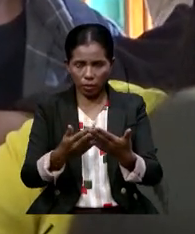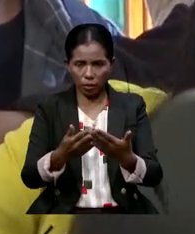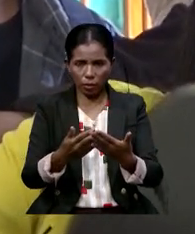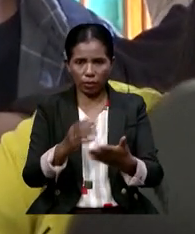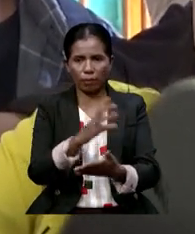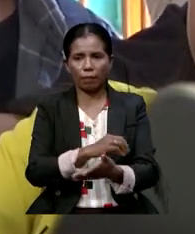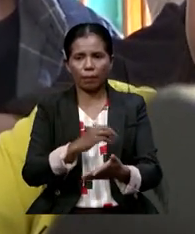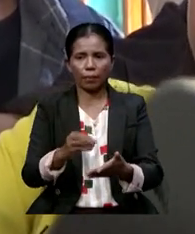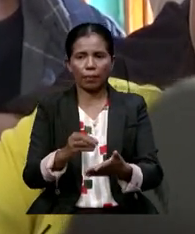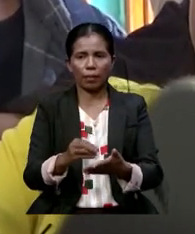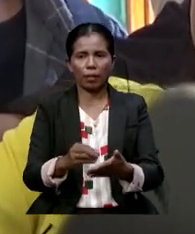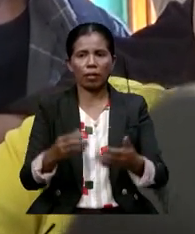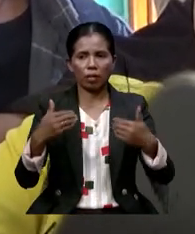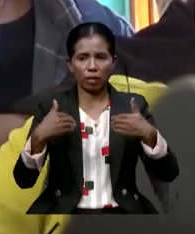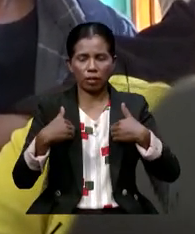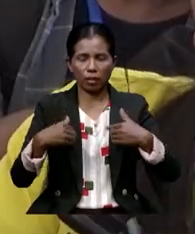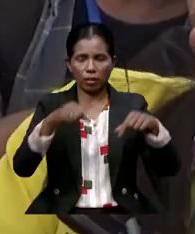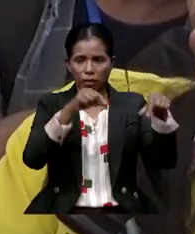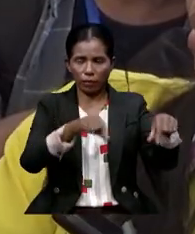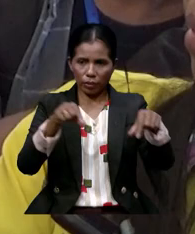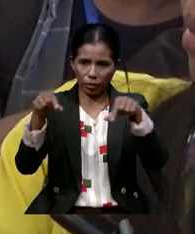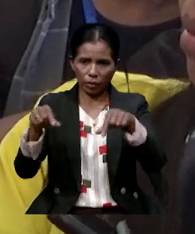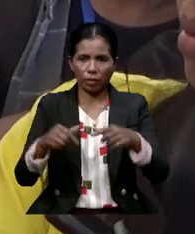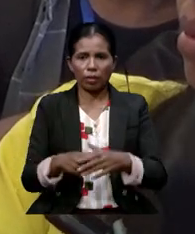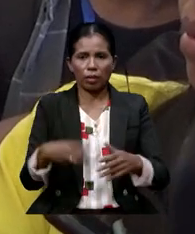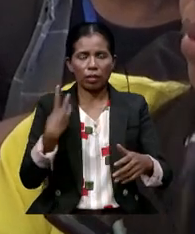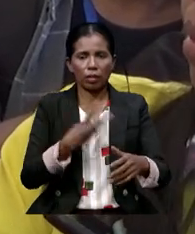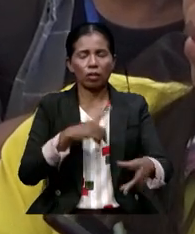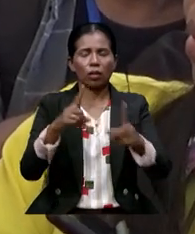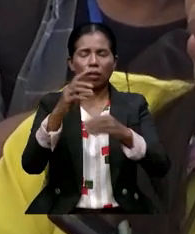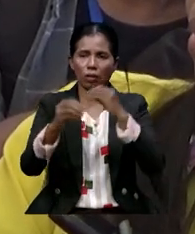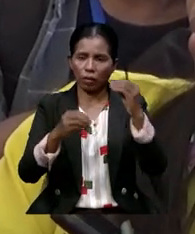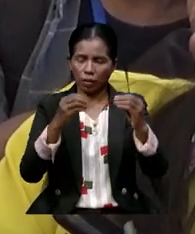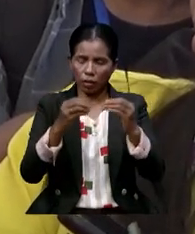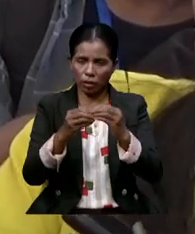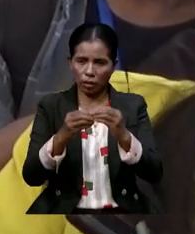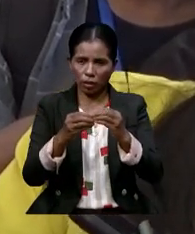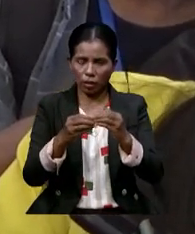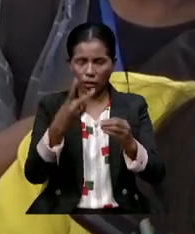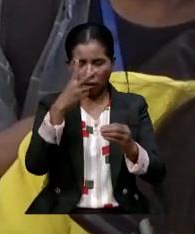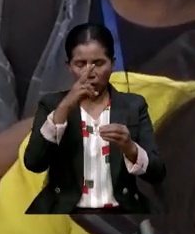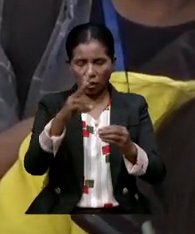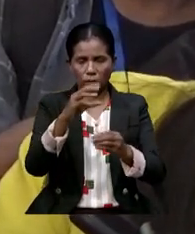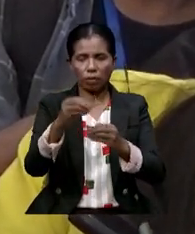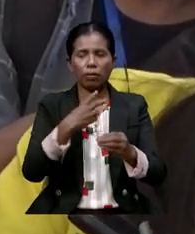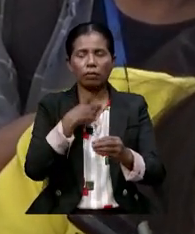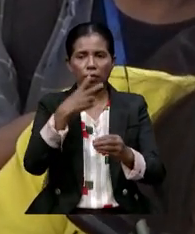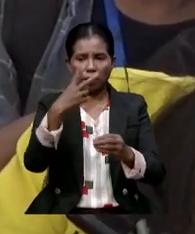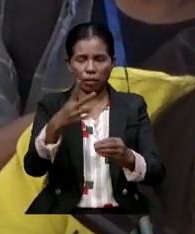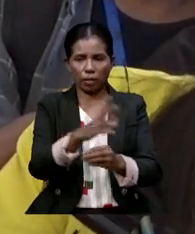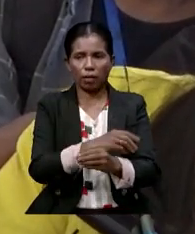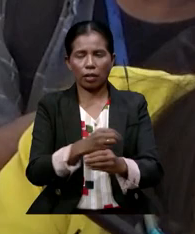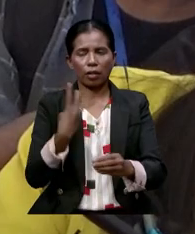alinsira, nebe e a deficiência. E está com a liberdade de expressão nossa. Então, liberdade de expressão,